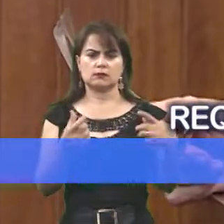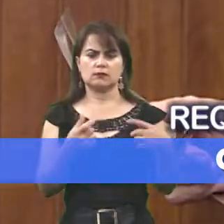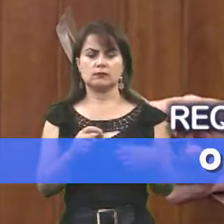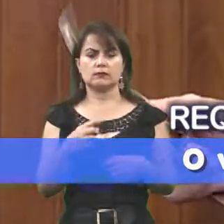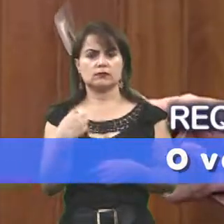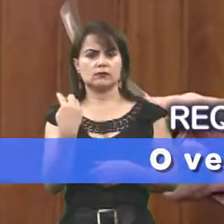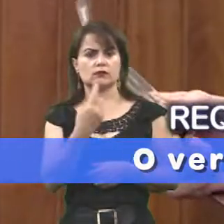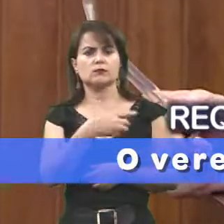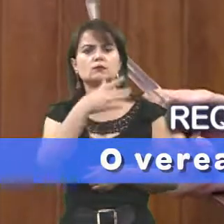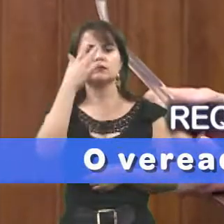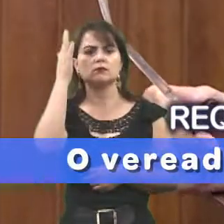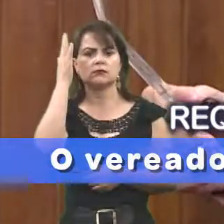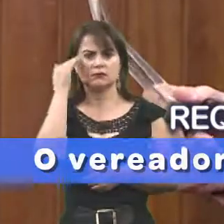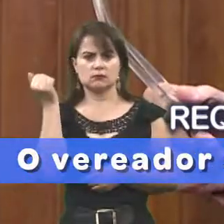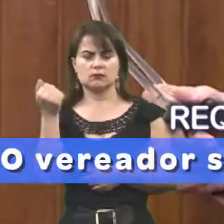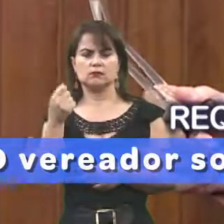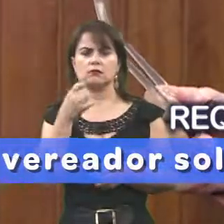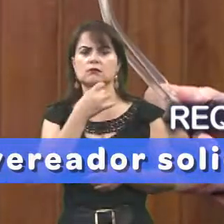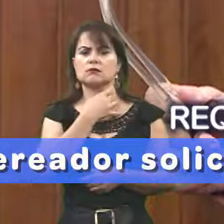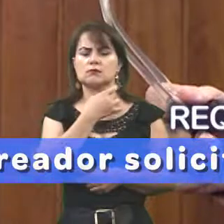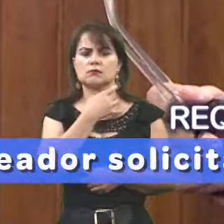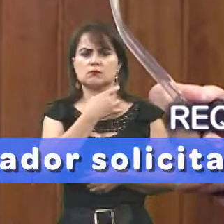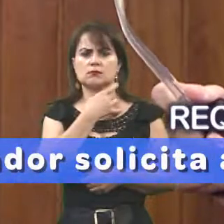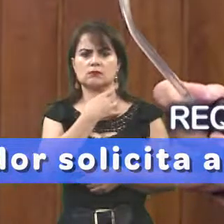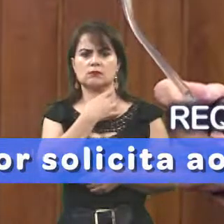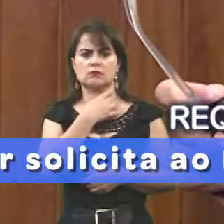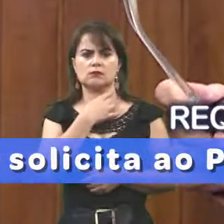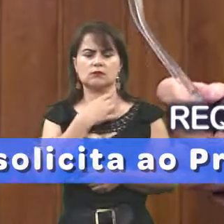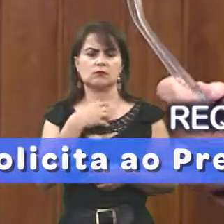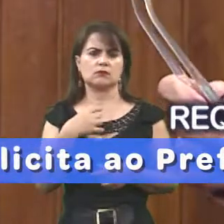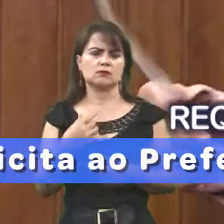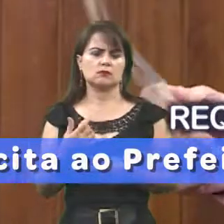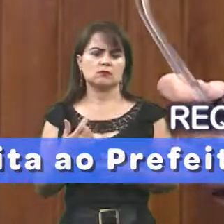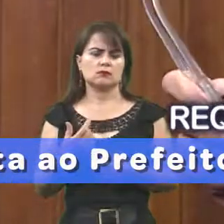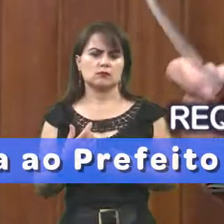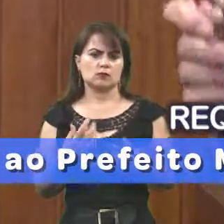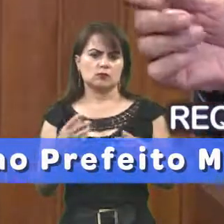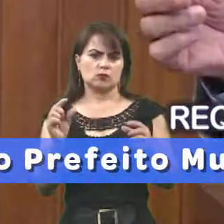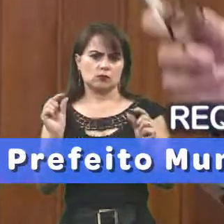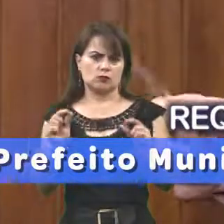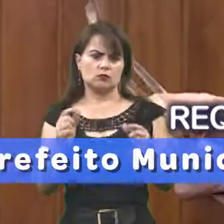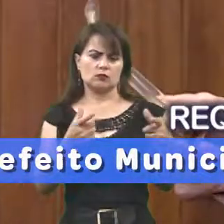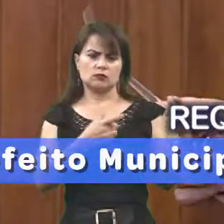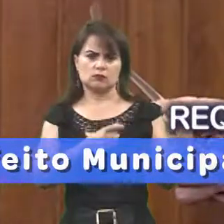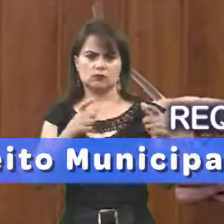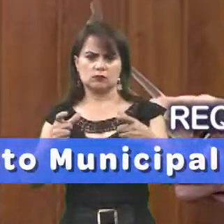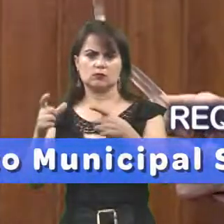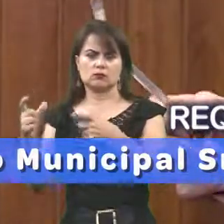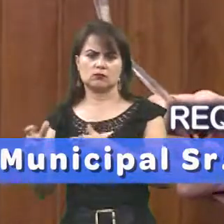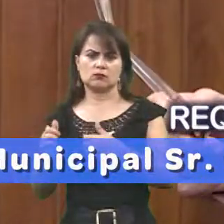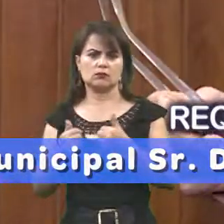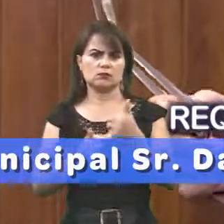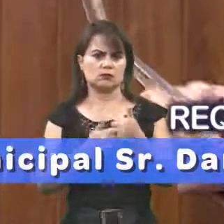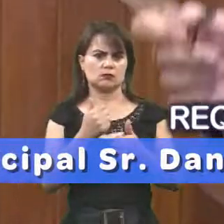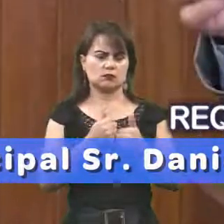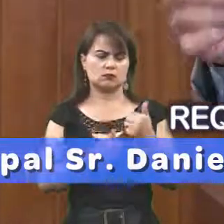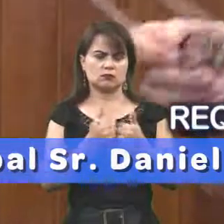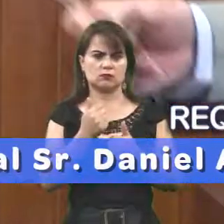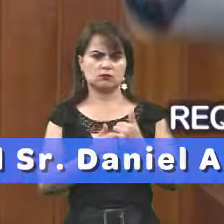lazer suficiente para a população ter momentos, digamos, de